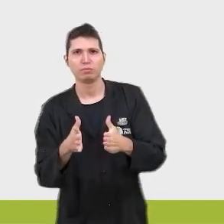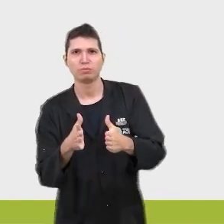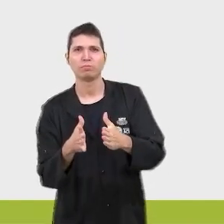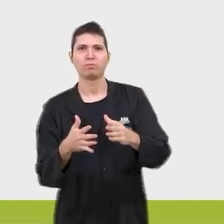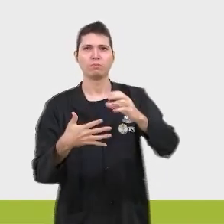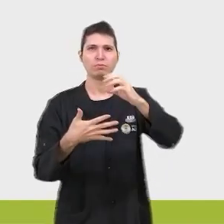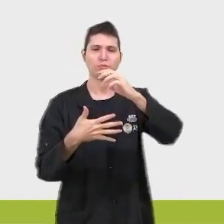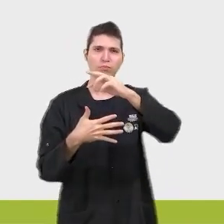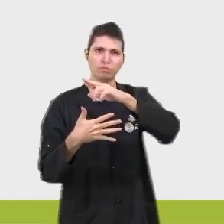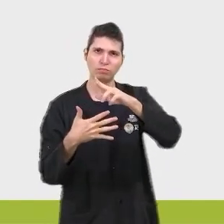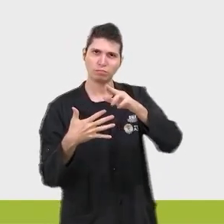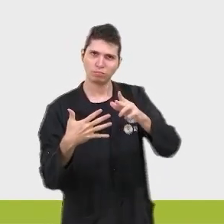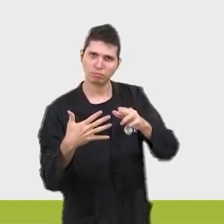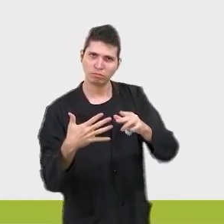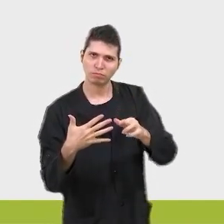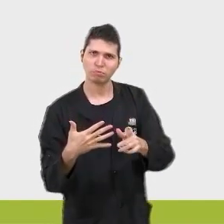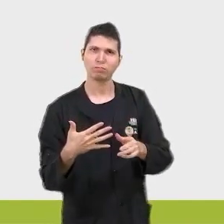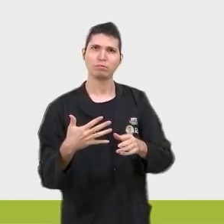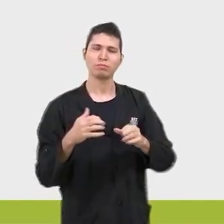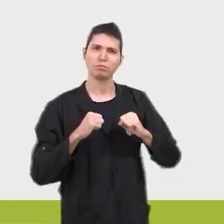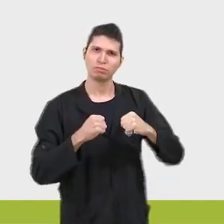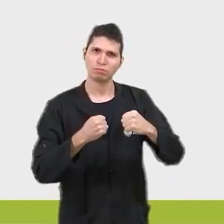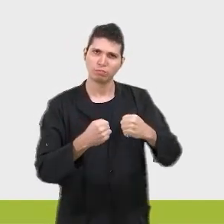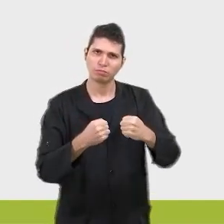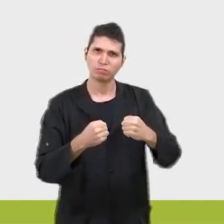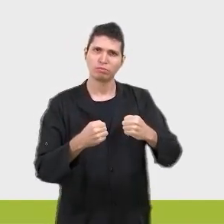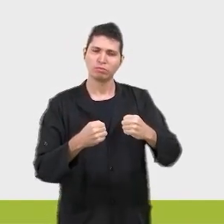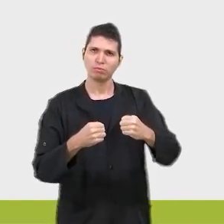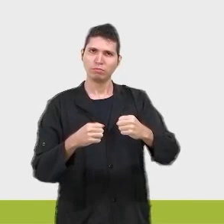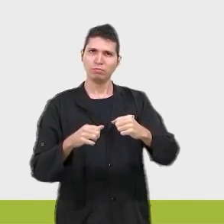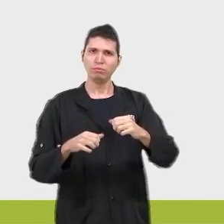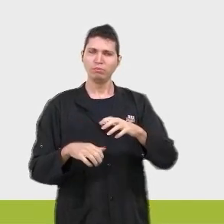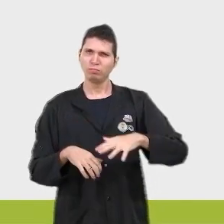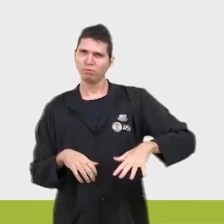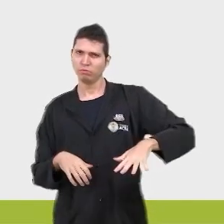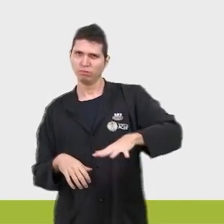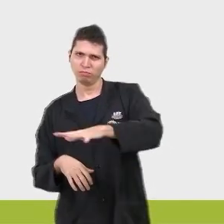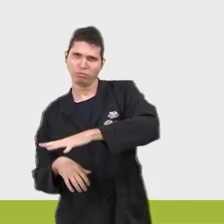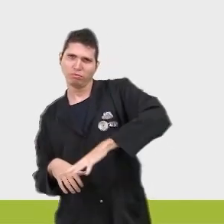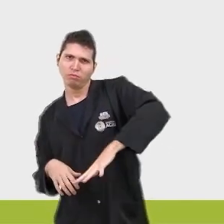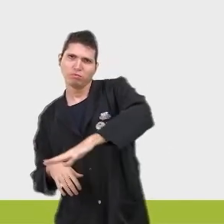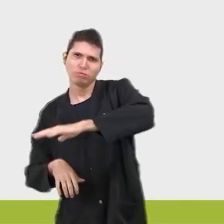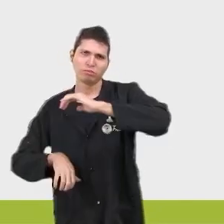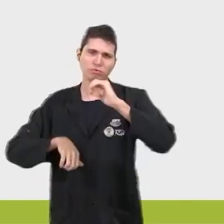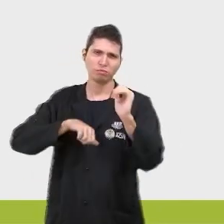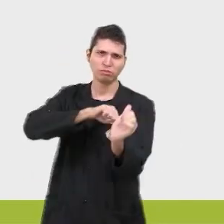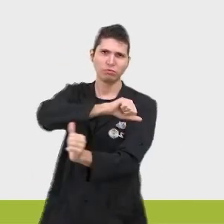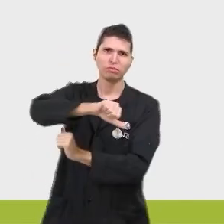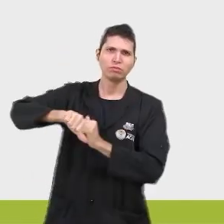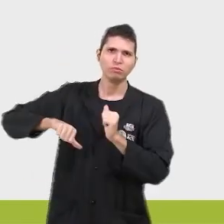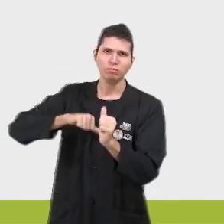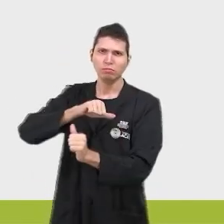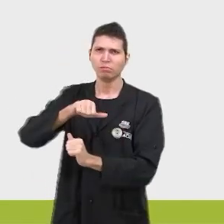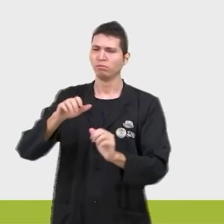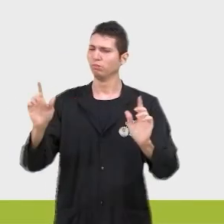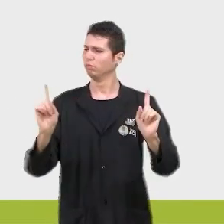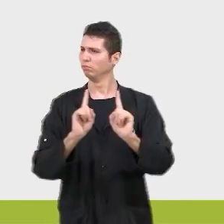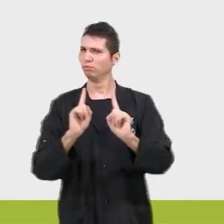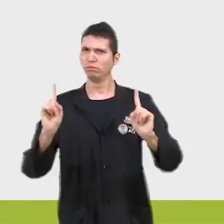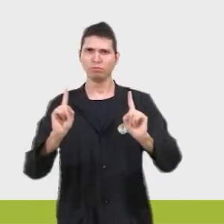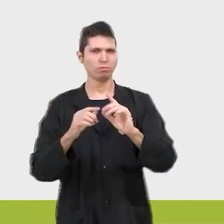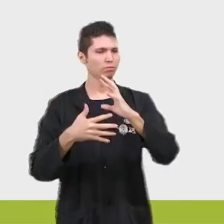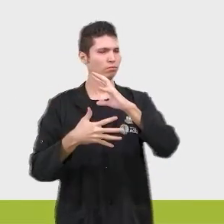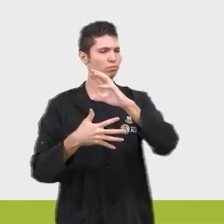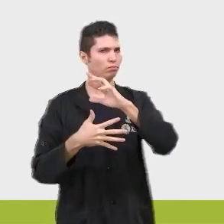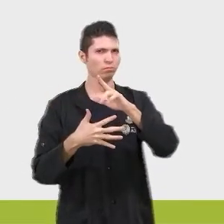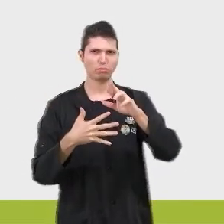espécies resistentes a ambientes alterados? Não, não são espécies resistentes, tá